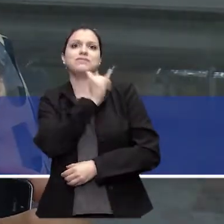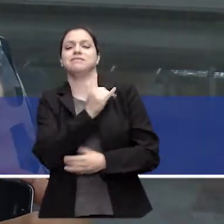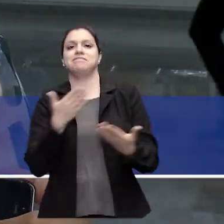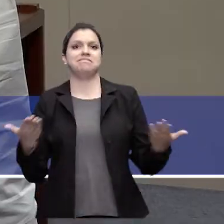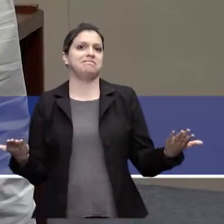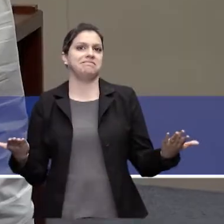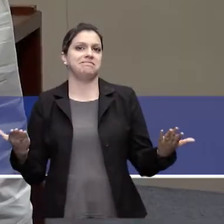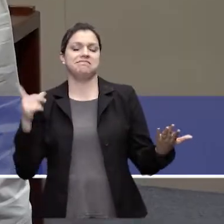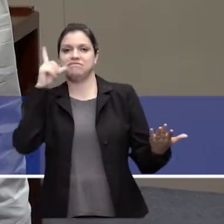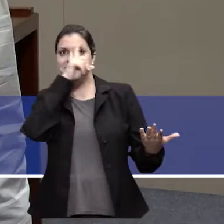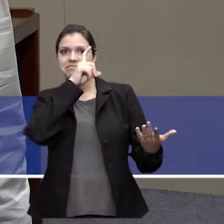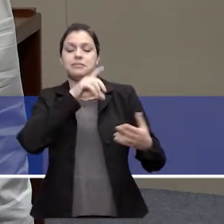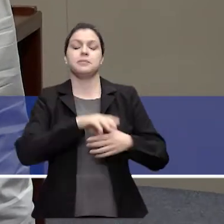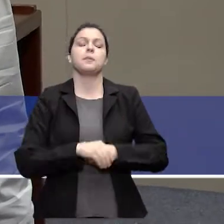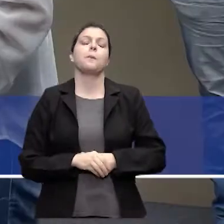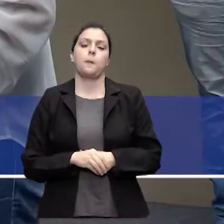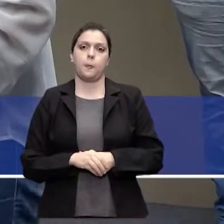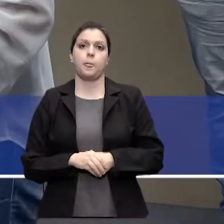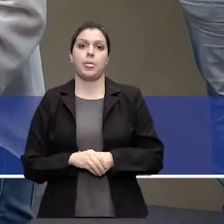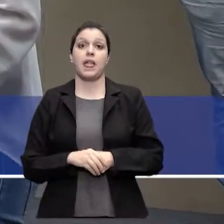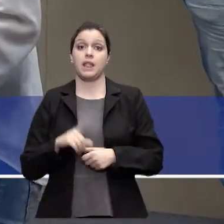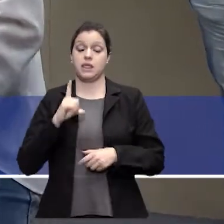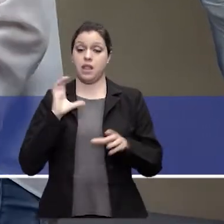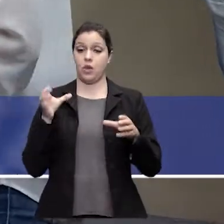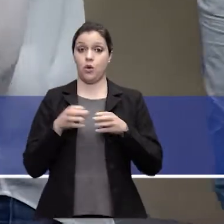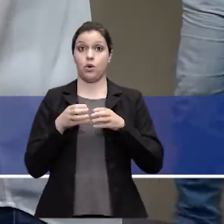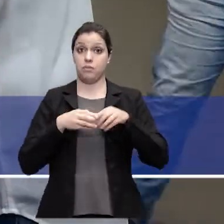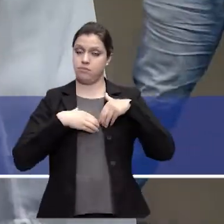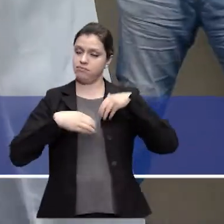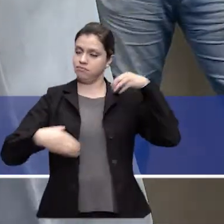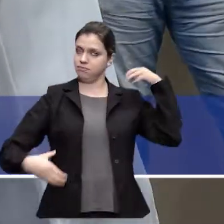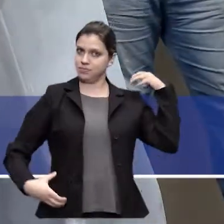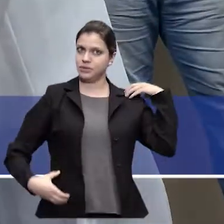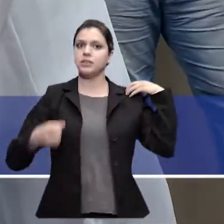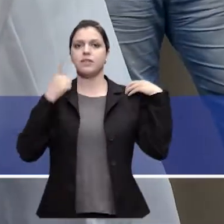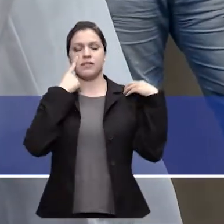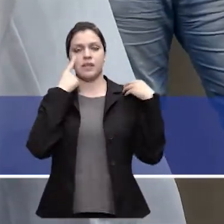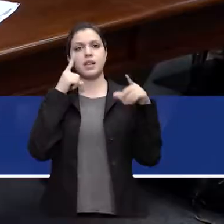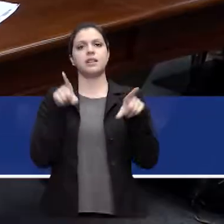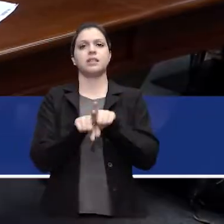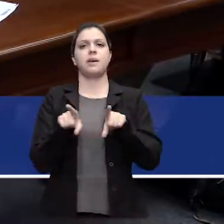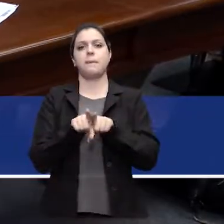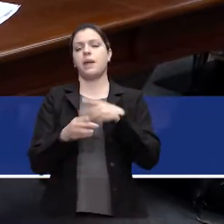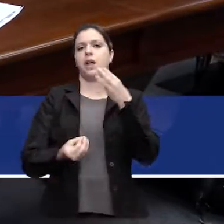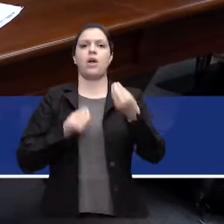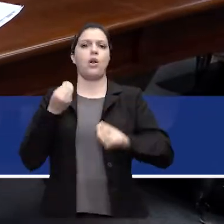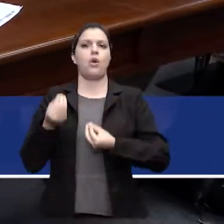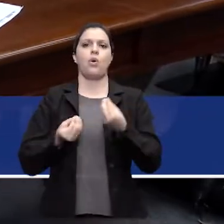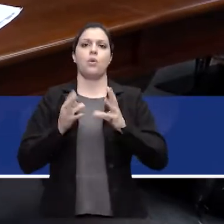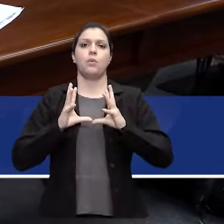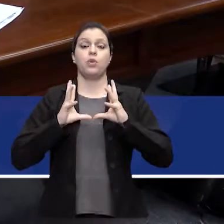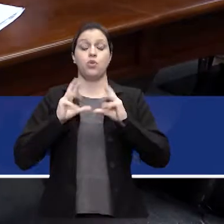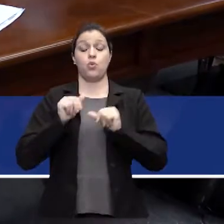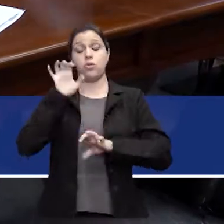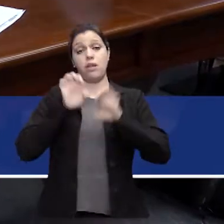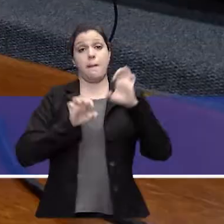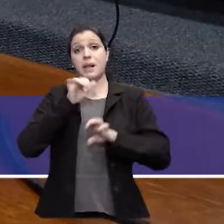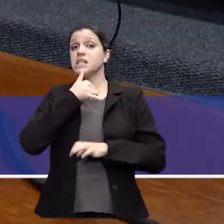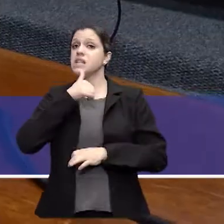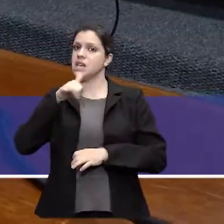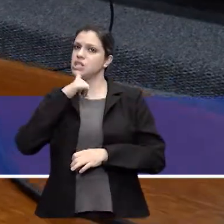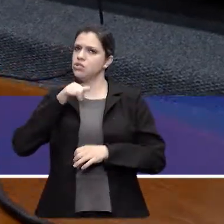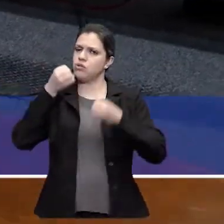como dizer. Membros remanescentes do grupo tomaram posse e o público pôde conferir ainda um panorama da